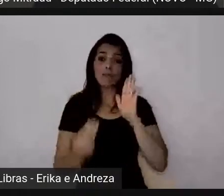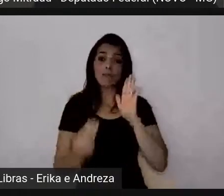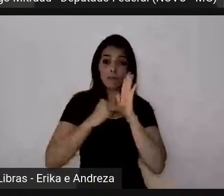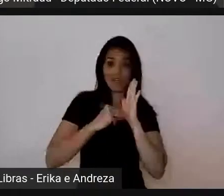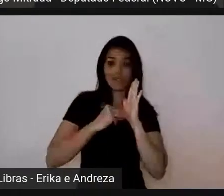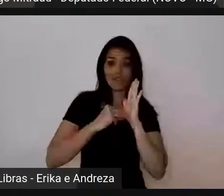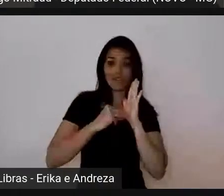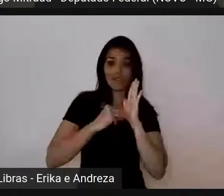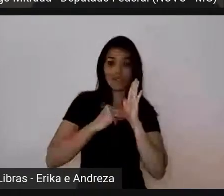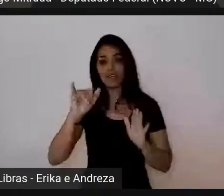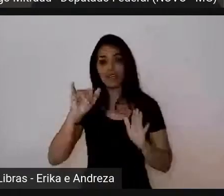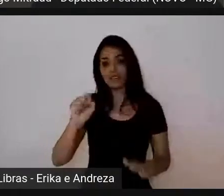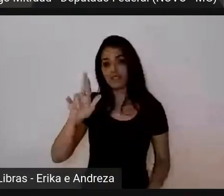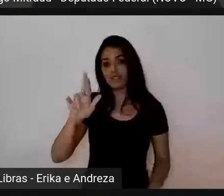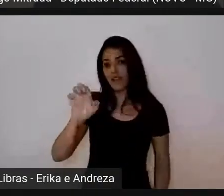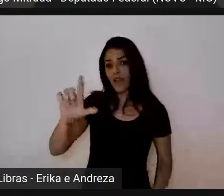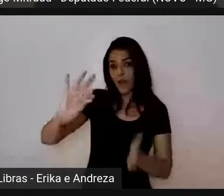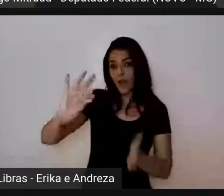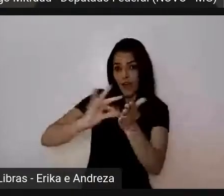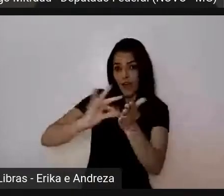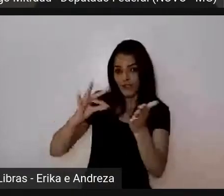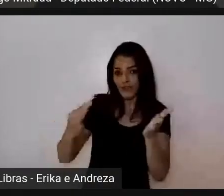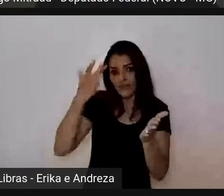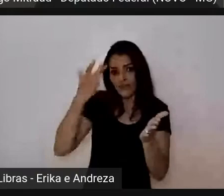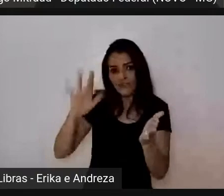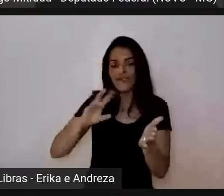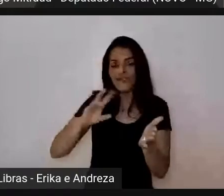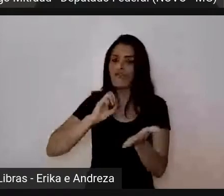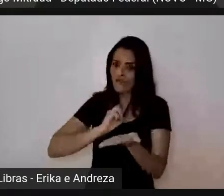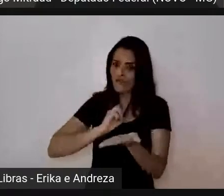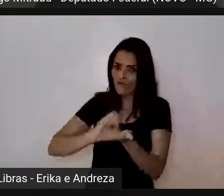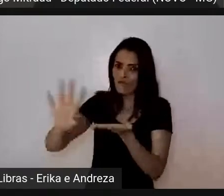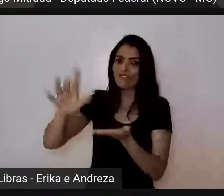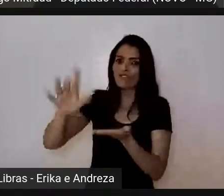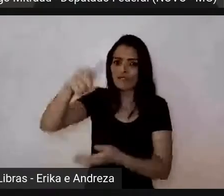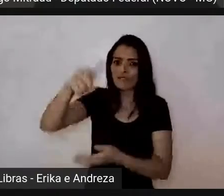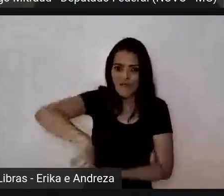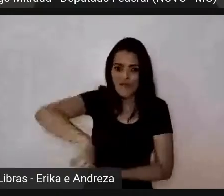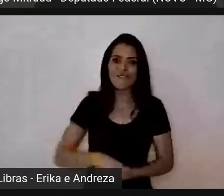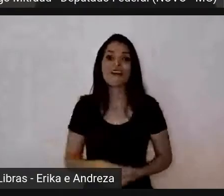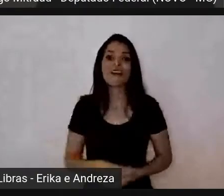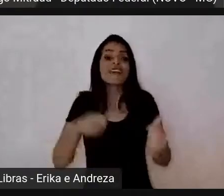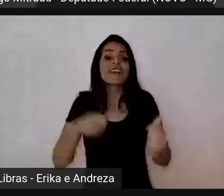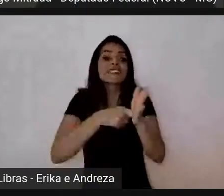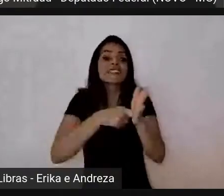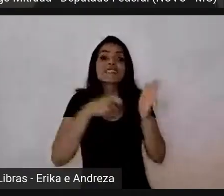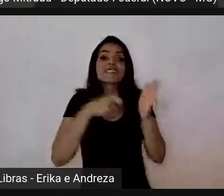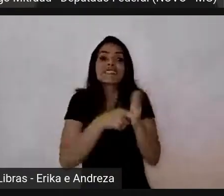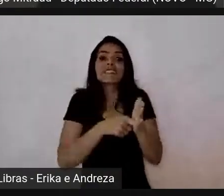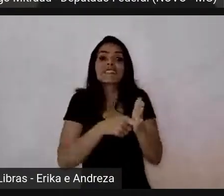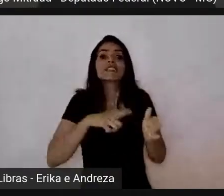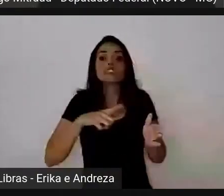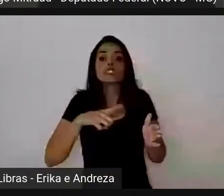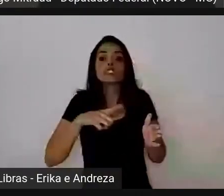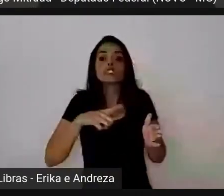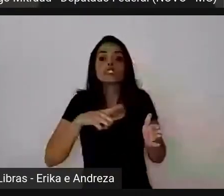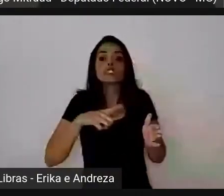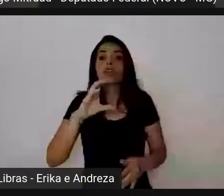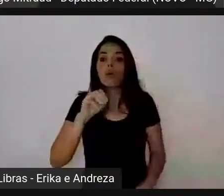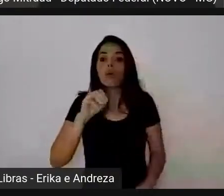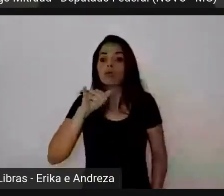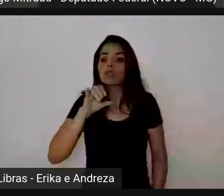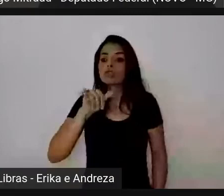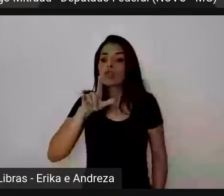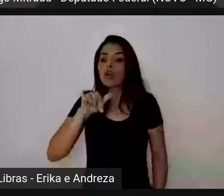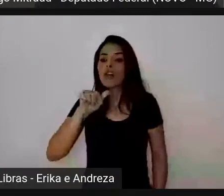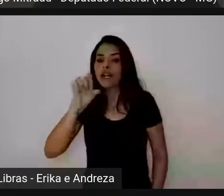professor Israel já assinou, mas vou mandar para ele novamente se não tiver assinado ainda, para ter exigência de processo seletivo para cargo comissionado, para que a